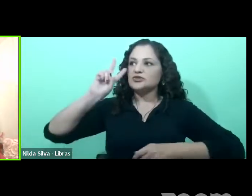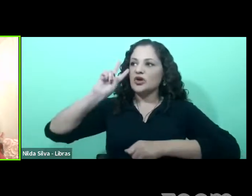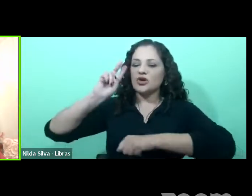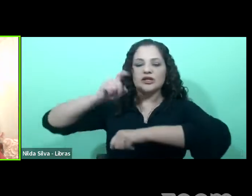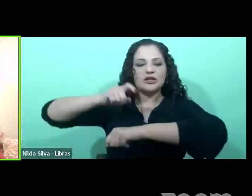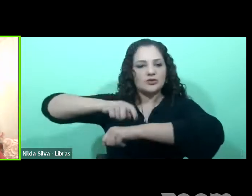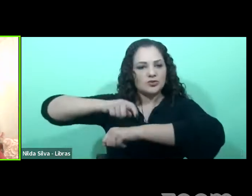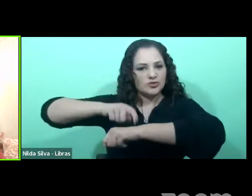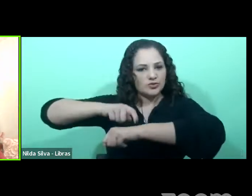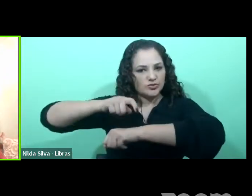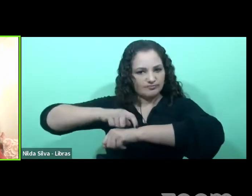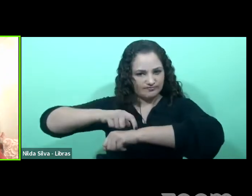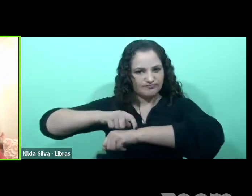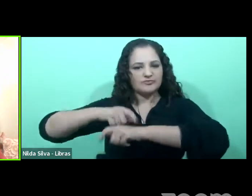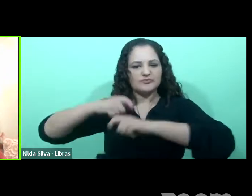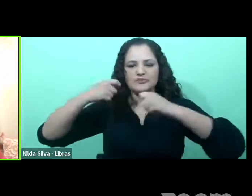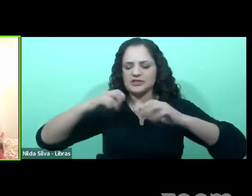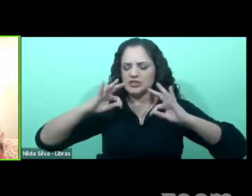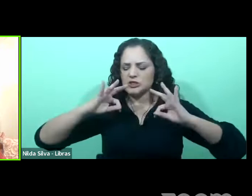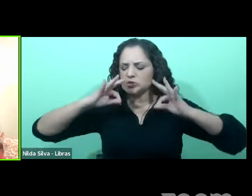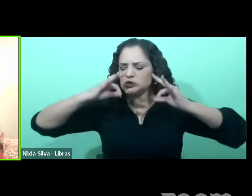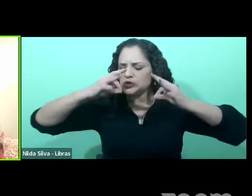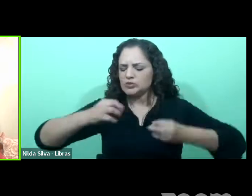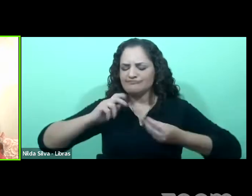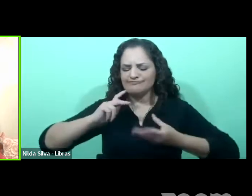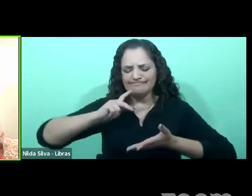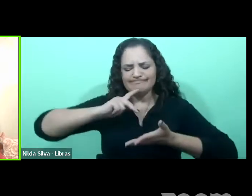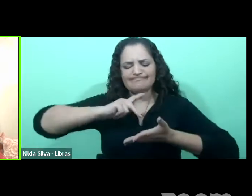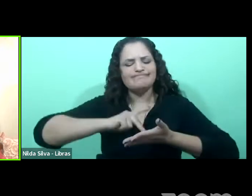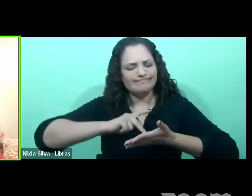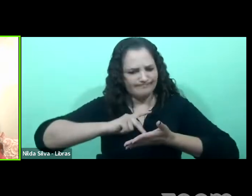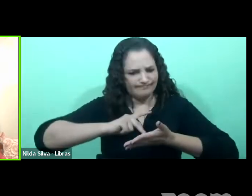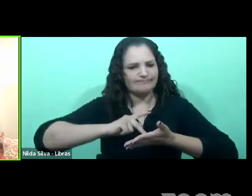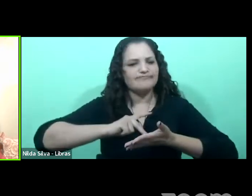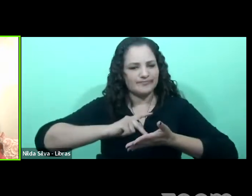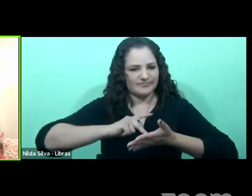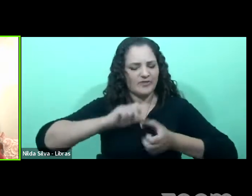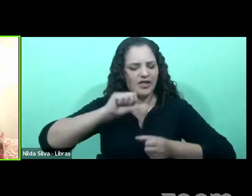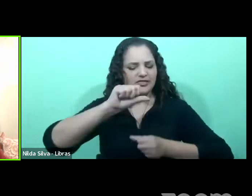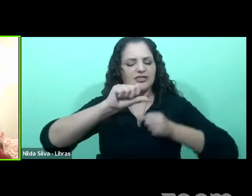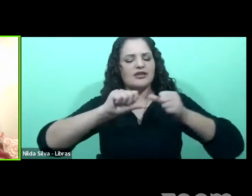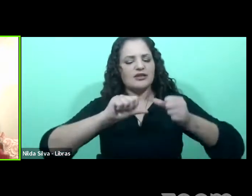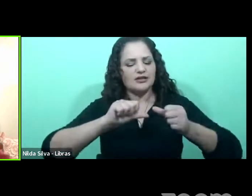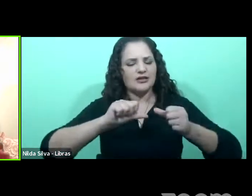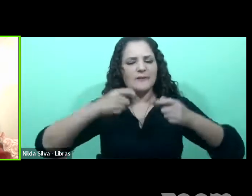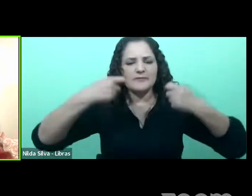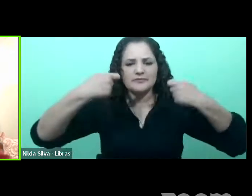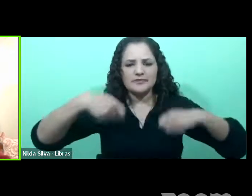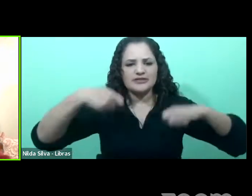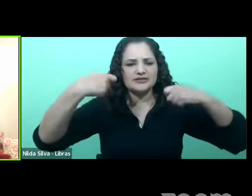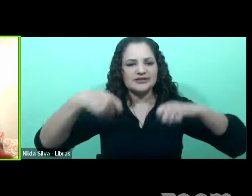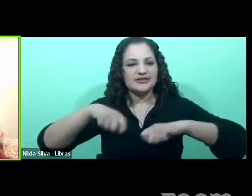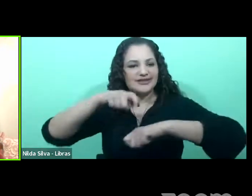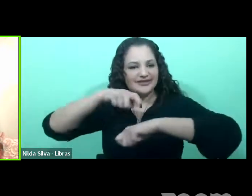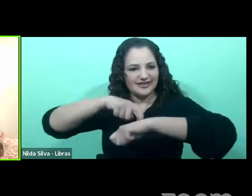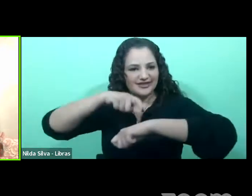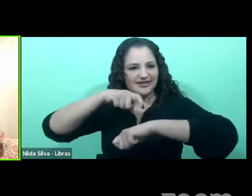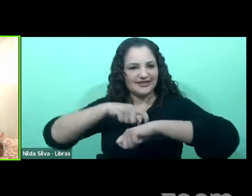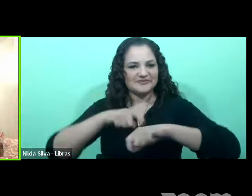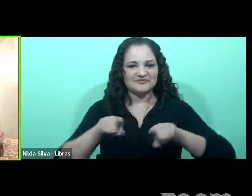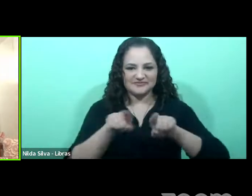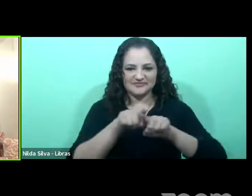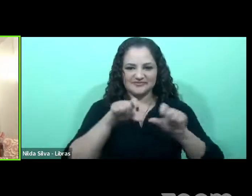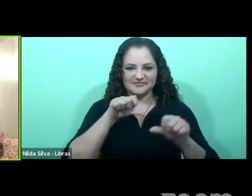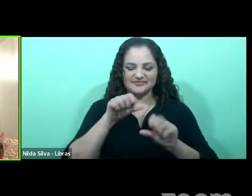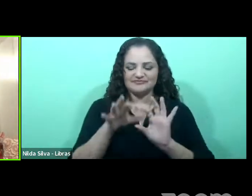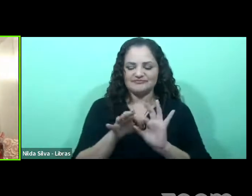né? Para transformar, né, eu acredito que é necessário tempo e liberdade. Ao brincar,